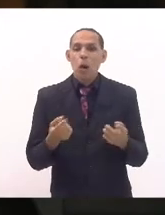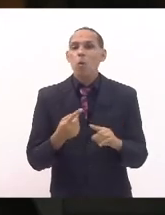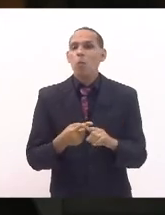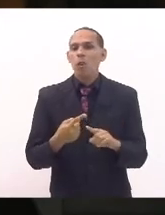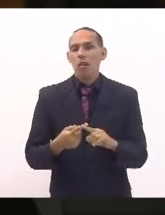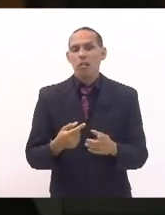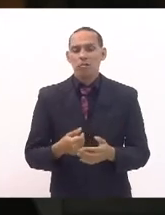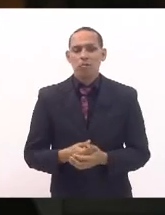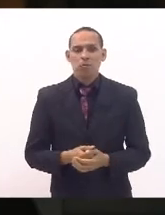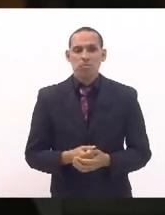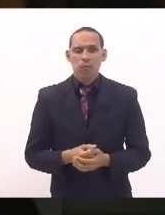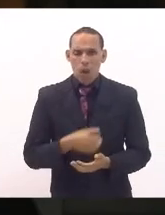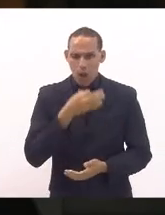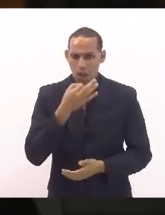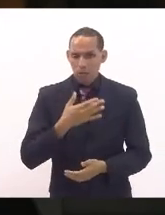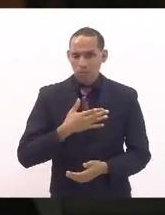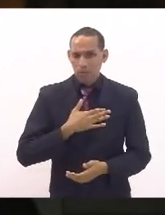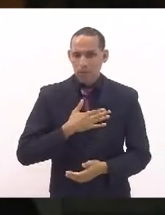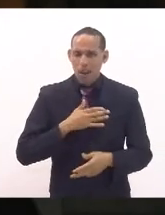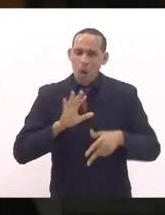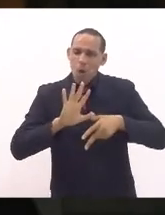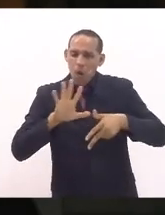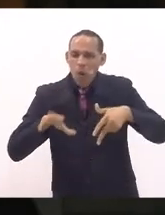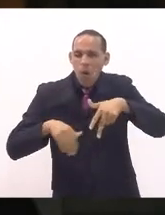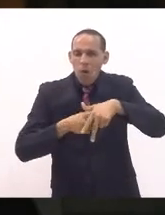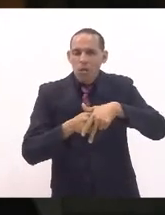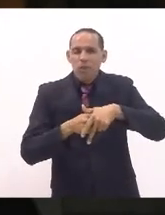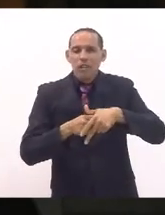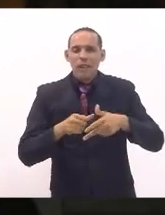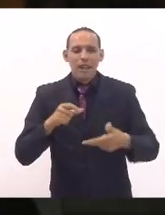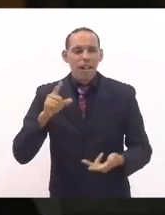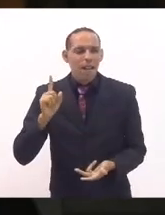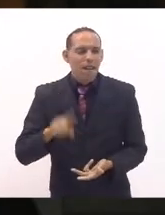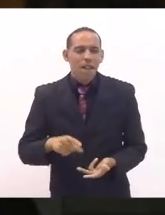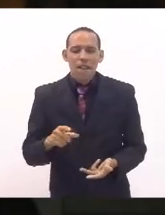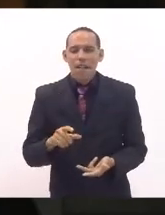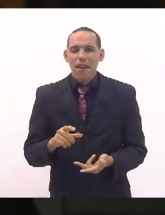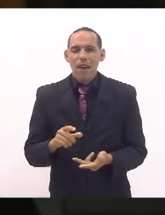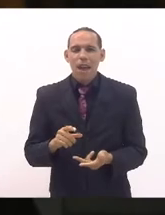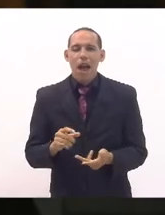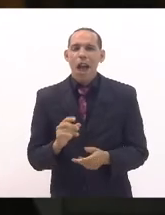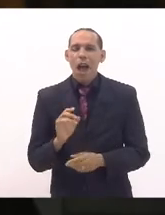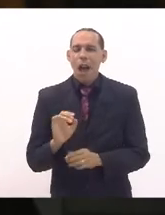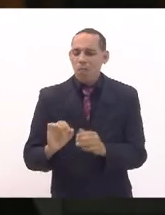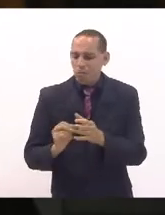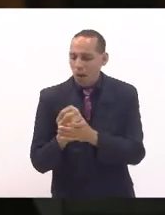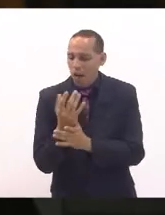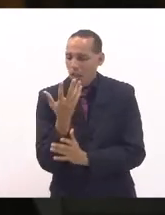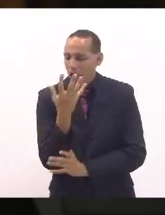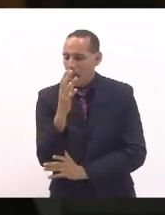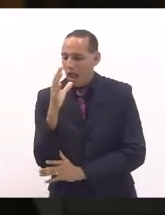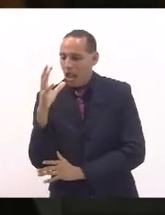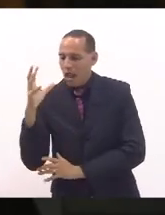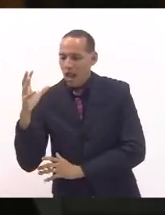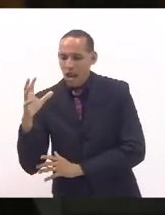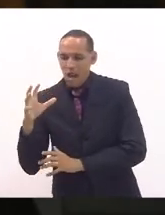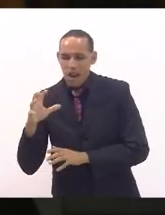acho que a corrupção é uma erva daninha que corrói